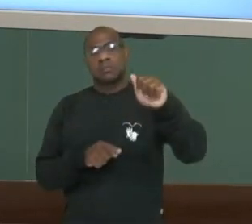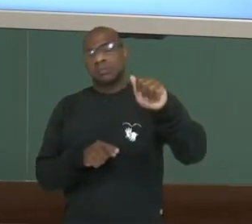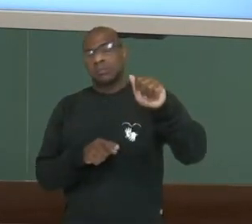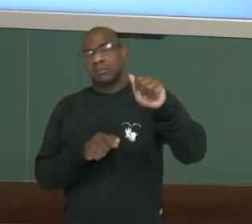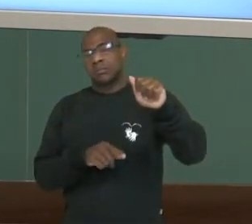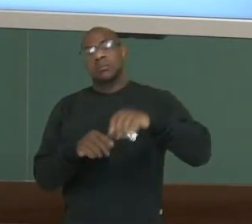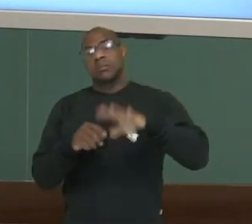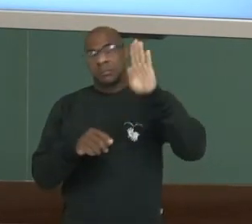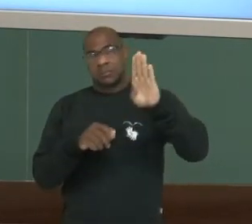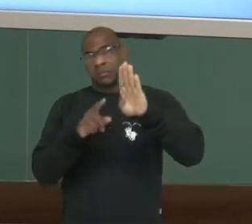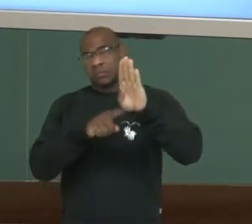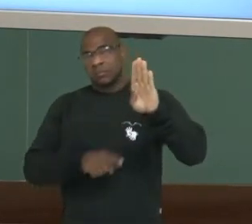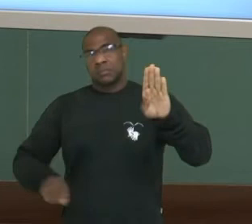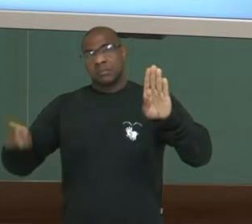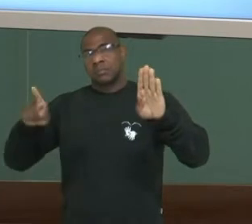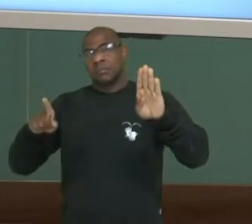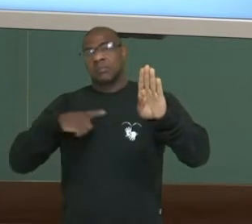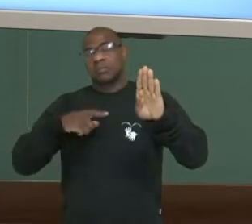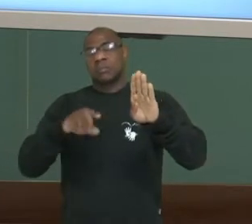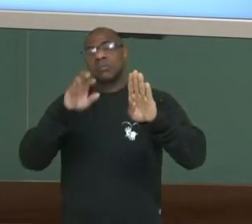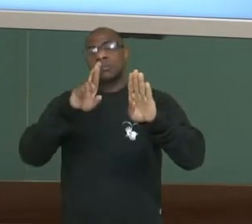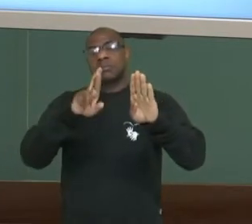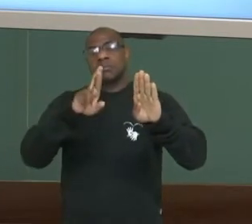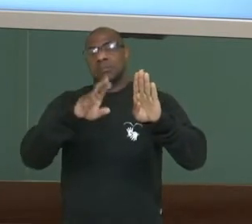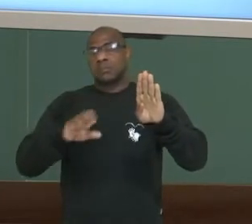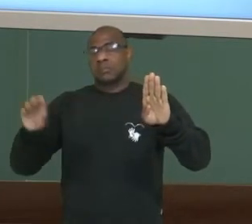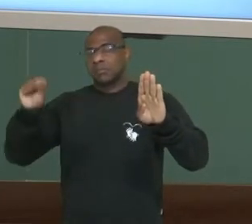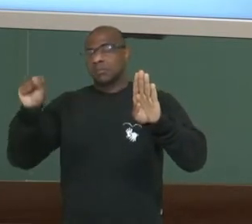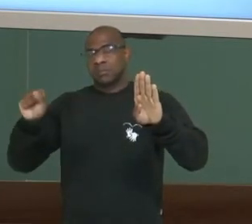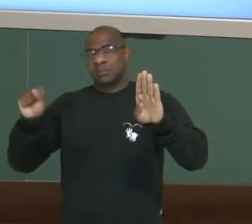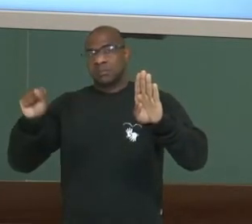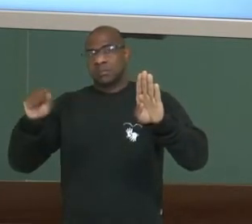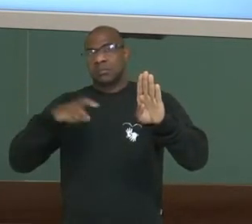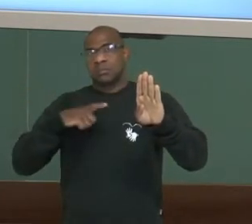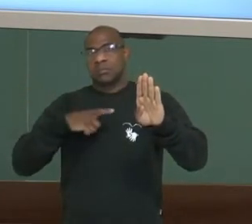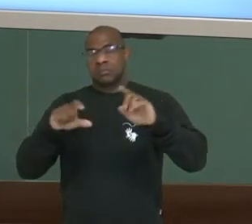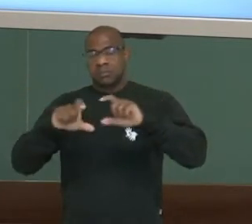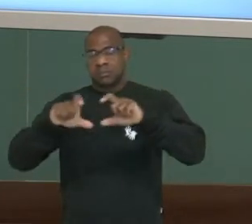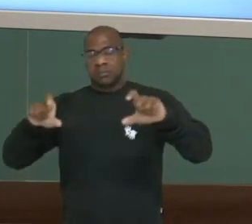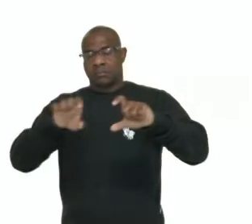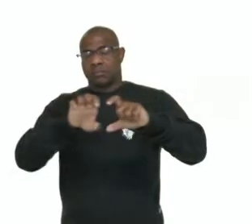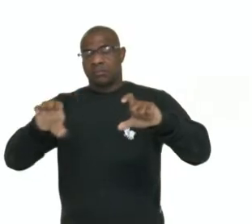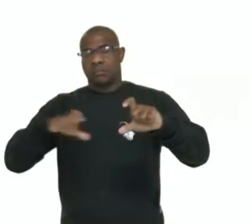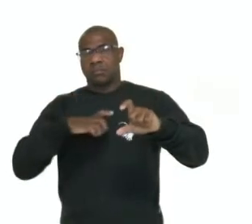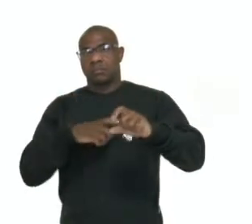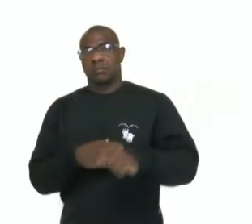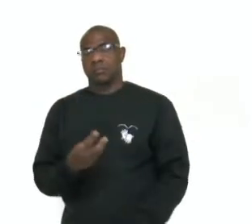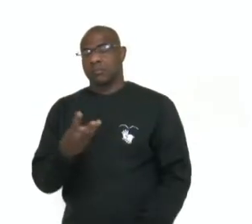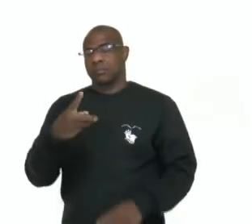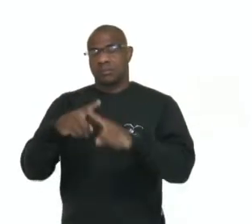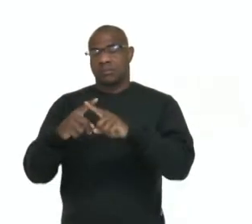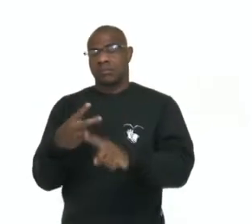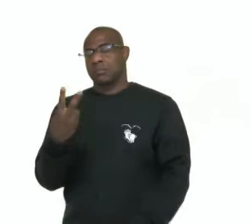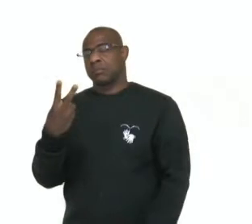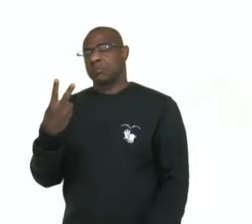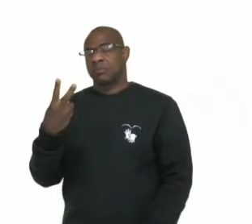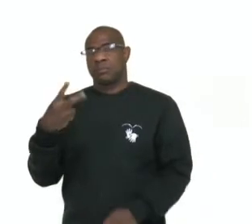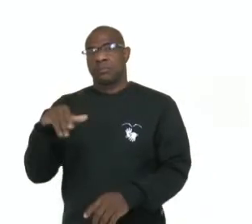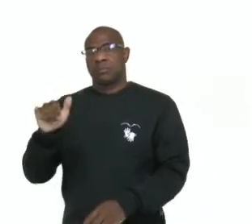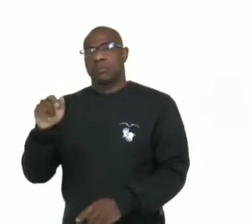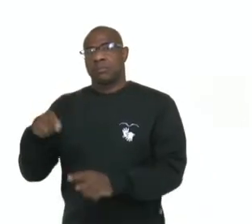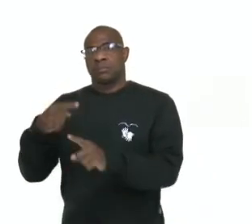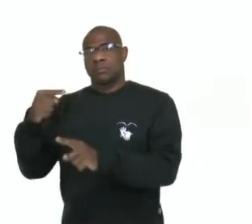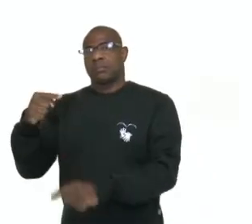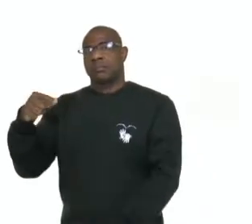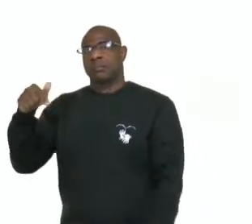na intersecção entre a reta R e a reta S, que tem as seguintes equações. 3x mais 2y menos 7